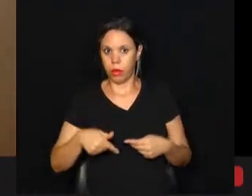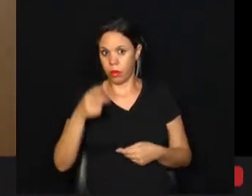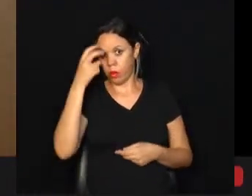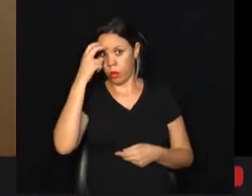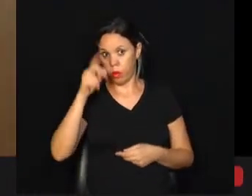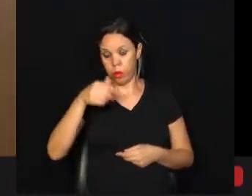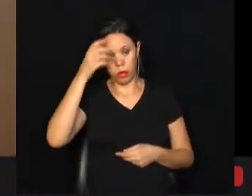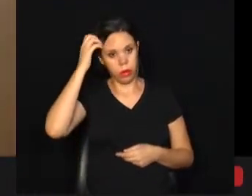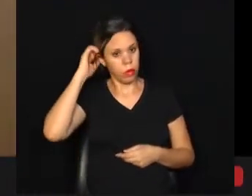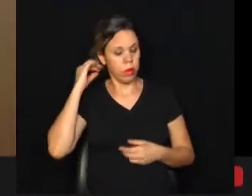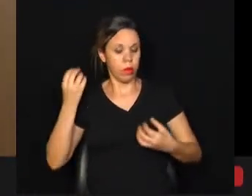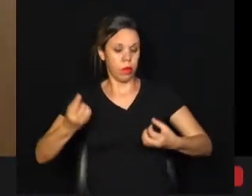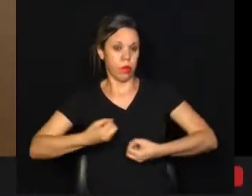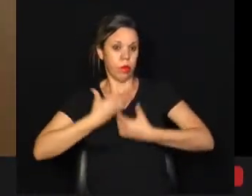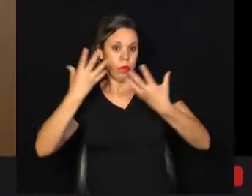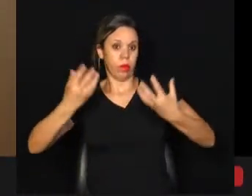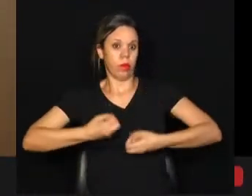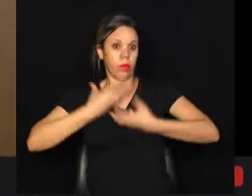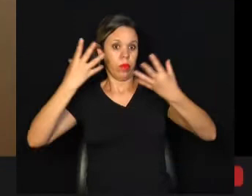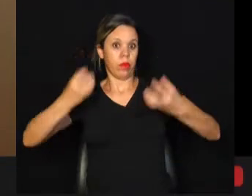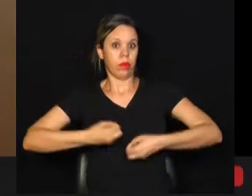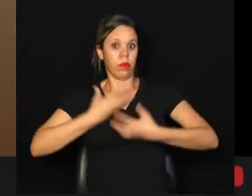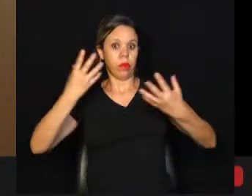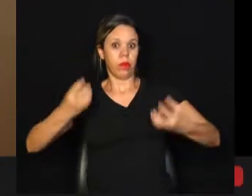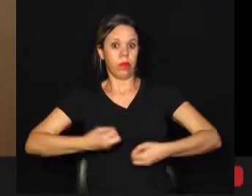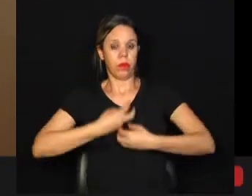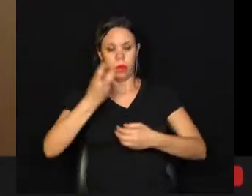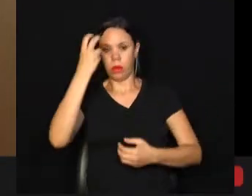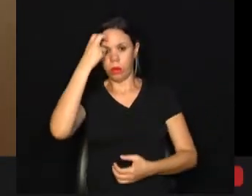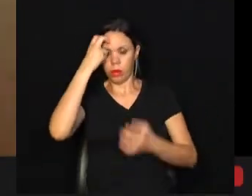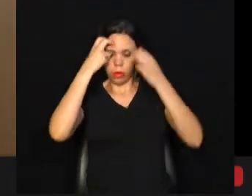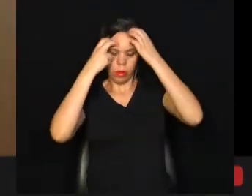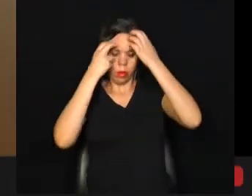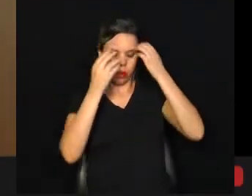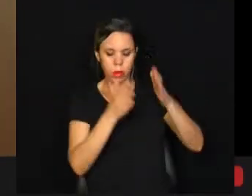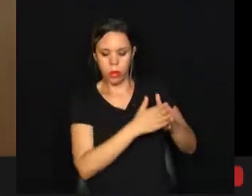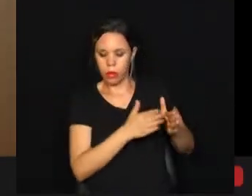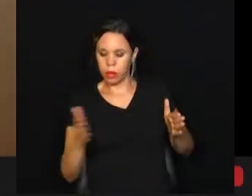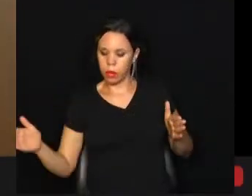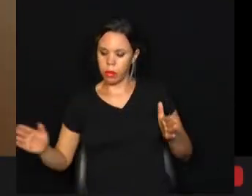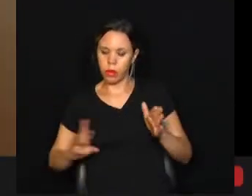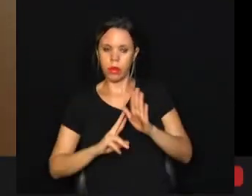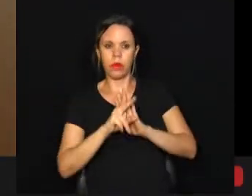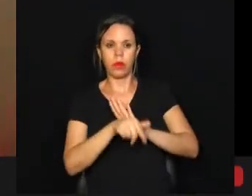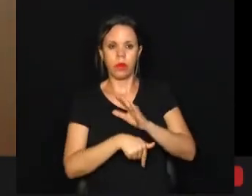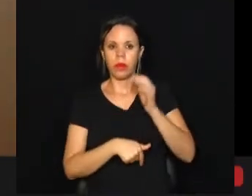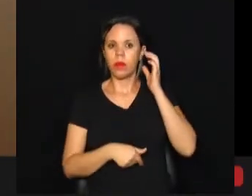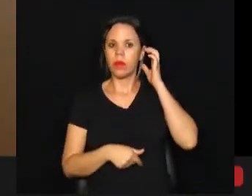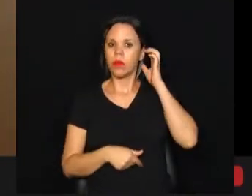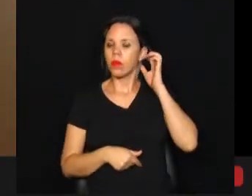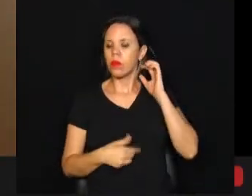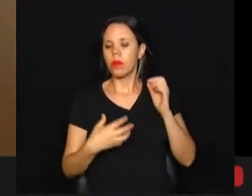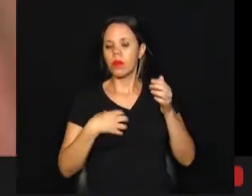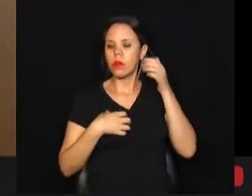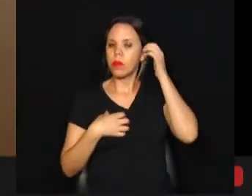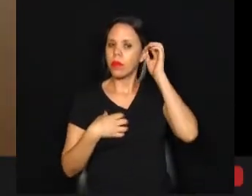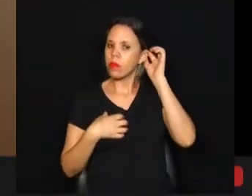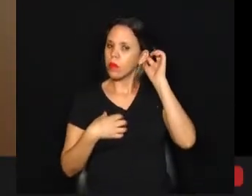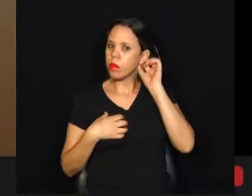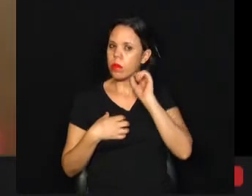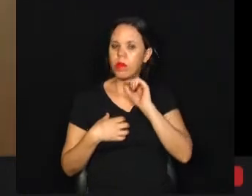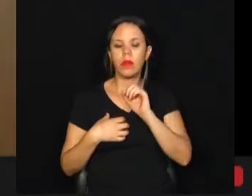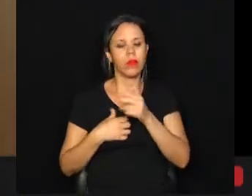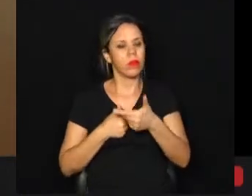exatamente a expressão do seu tempo através das diversas formas, maneiras,